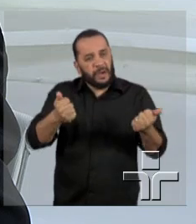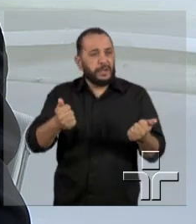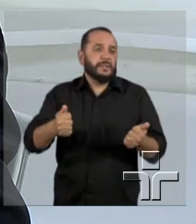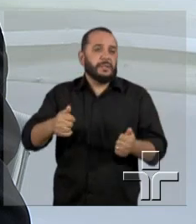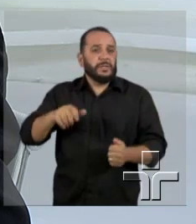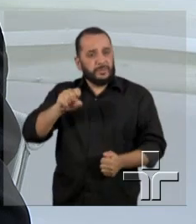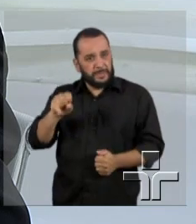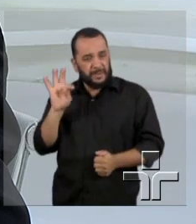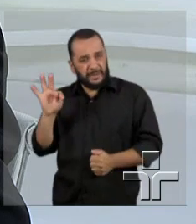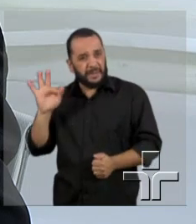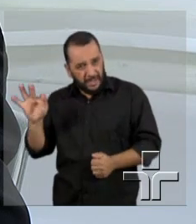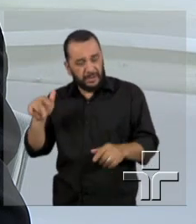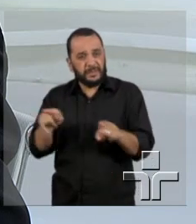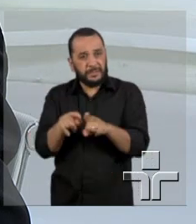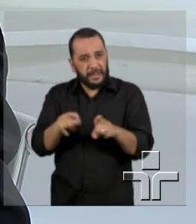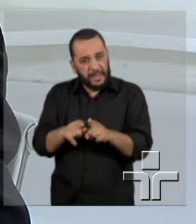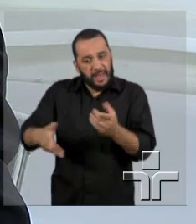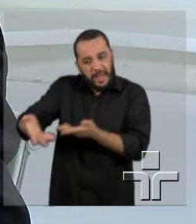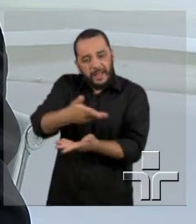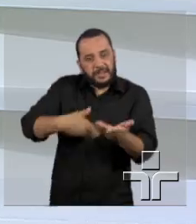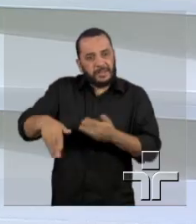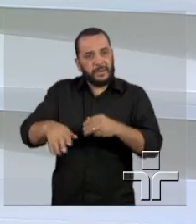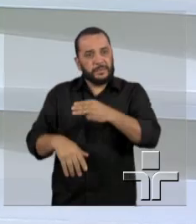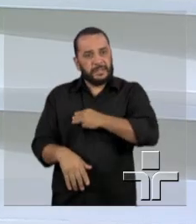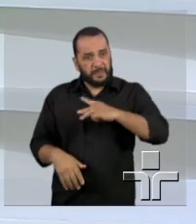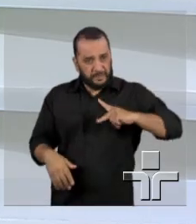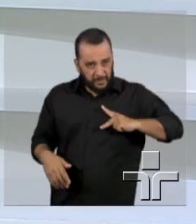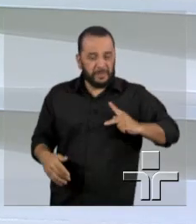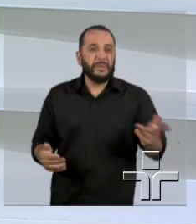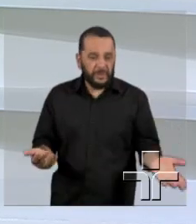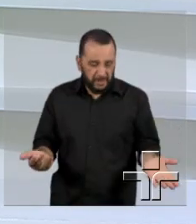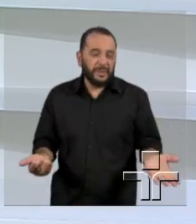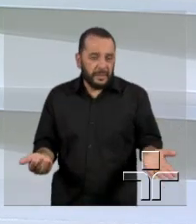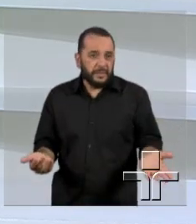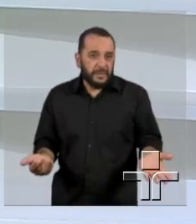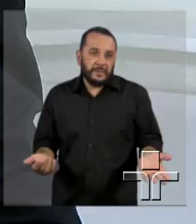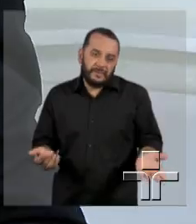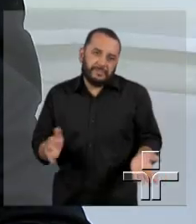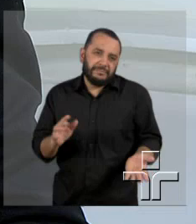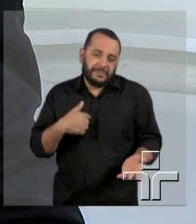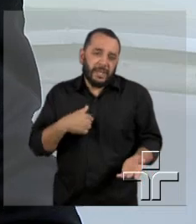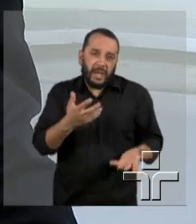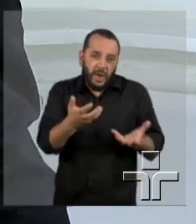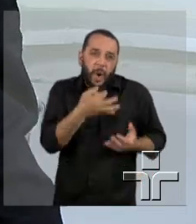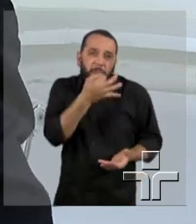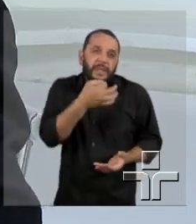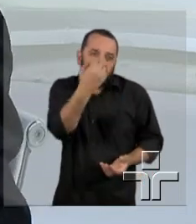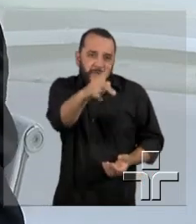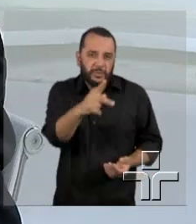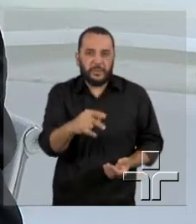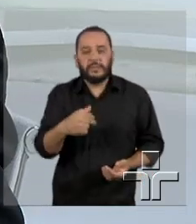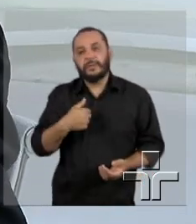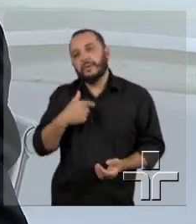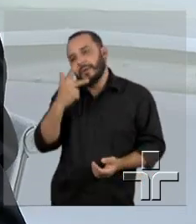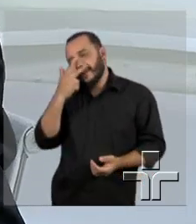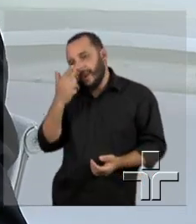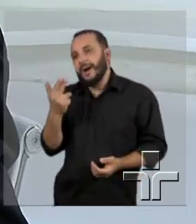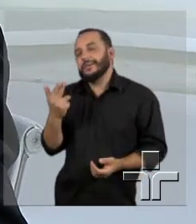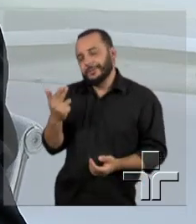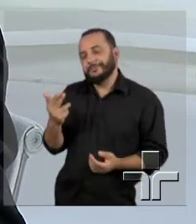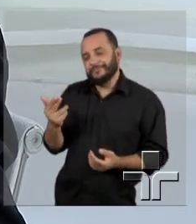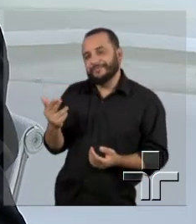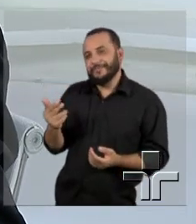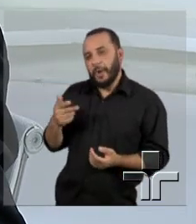relação com o Ministério Público. Mas eu estou aqui falando o que eu acho, eu queria ouvir a sua opinião, que é mais importante. Eu acho que, tecnicamente,